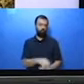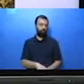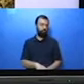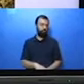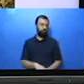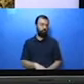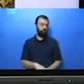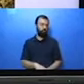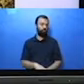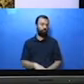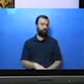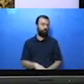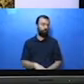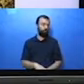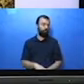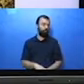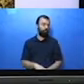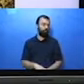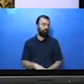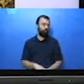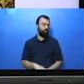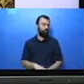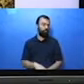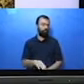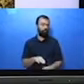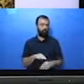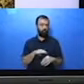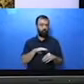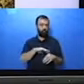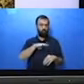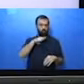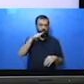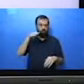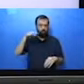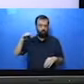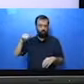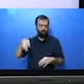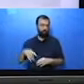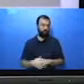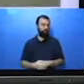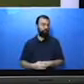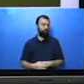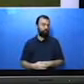Primeira imagem, isso é um planalto.